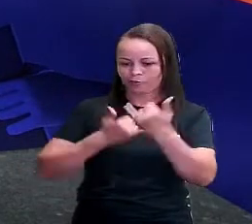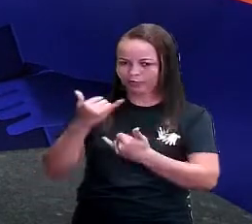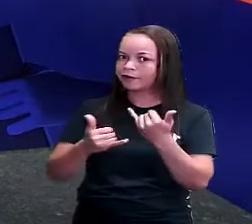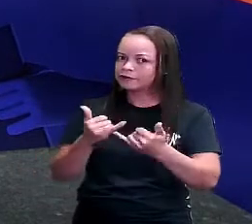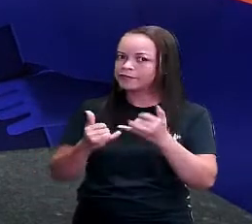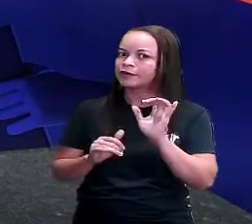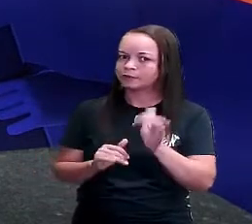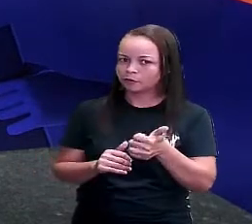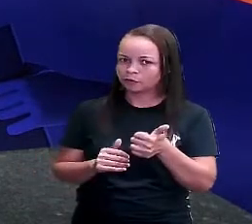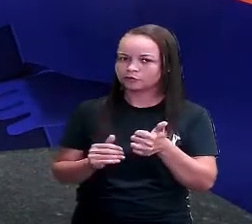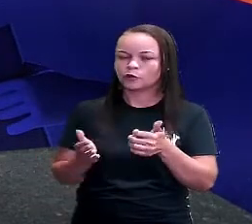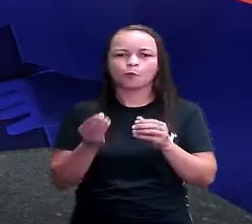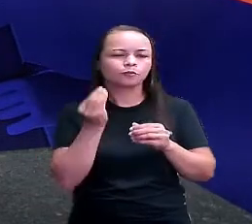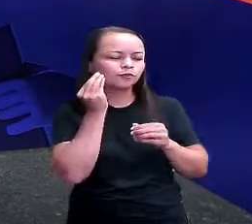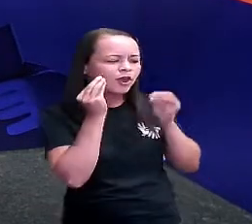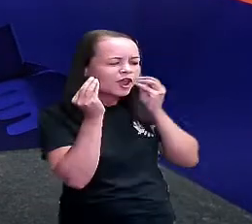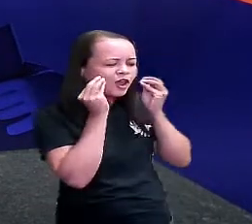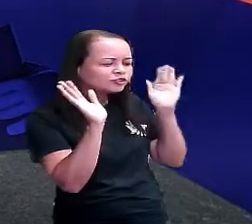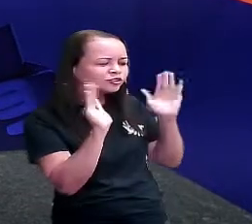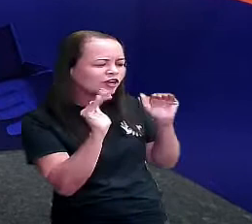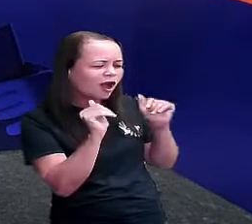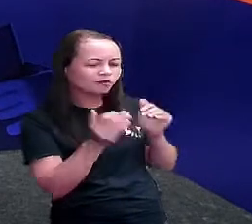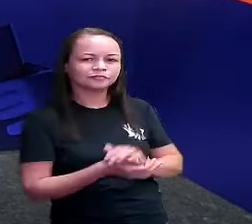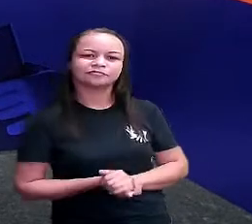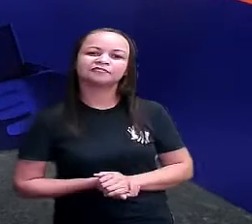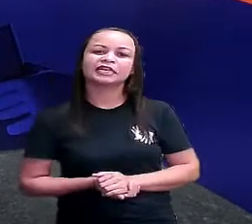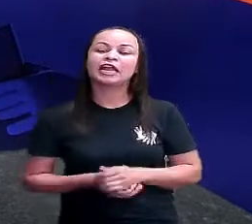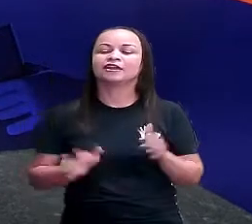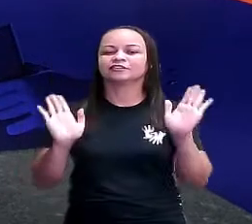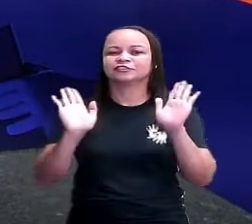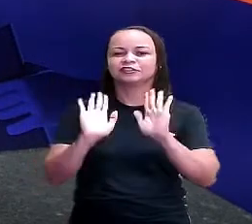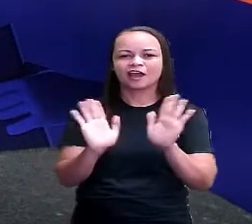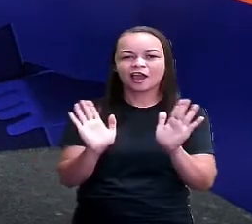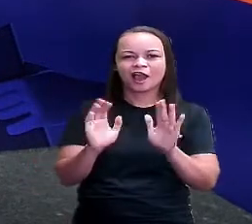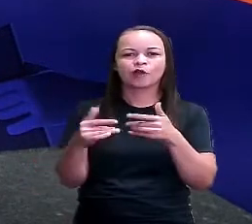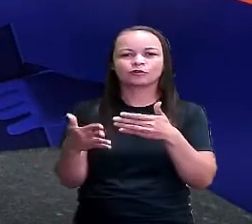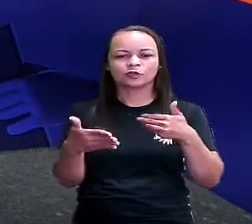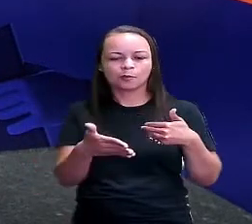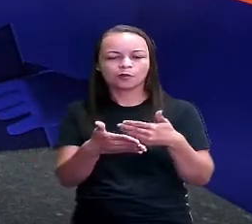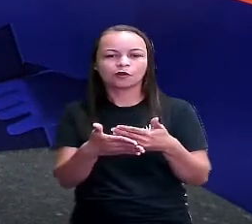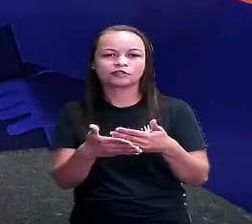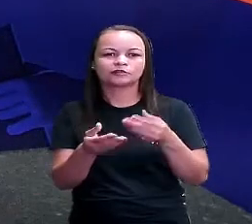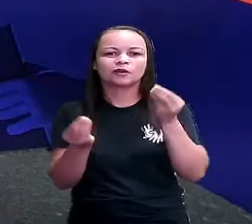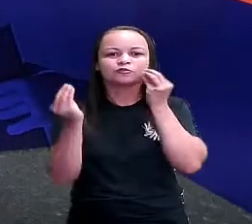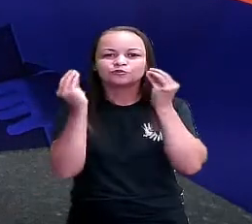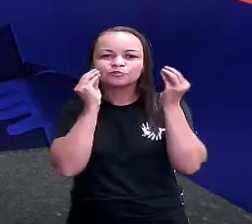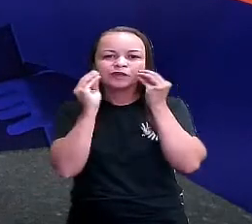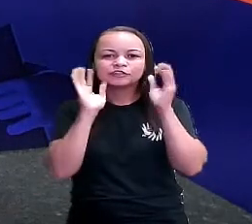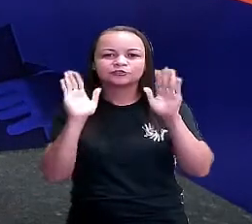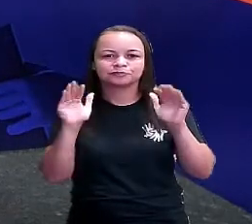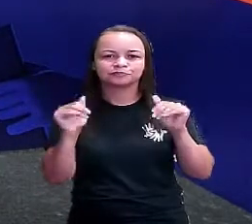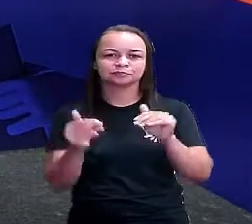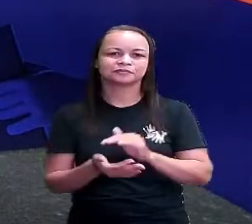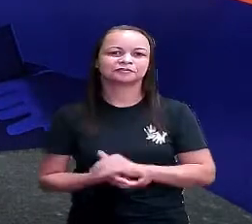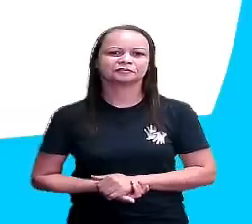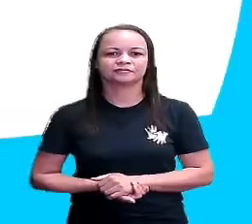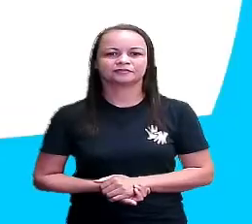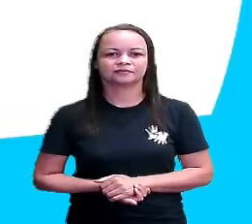brincadeira. Beijo, tchau. Tchau. Tchau, pessoal. Até uma próxima. E um beijão.